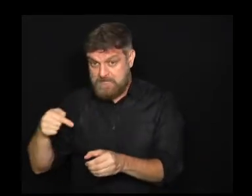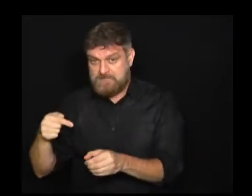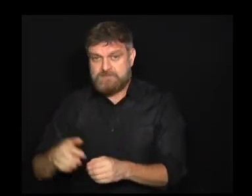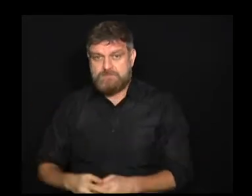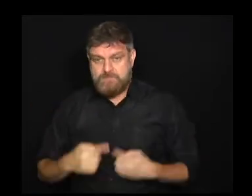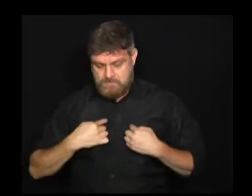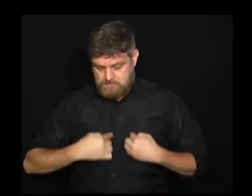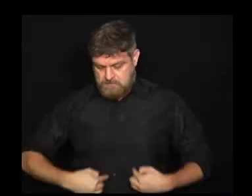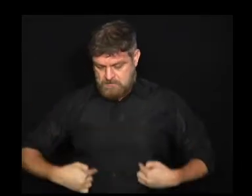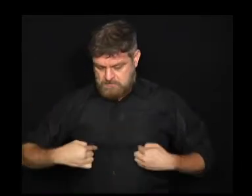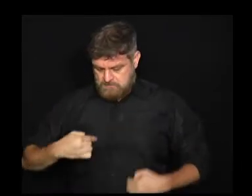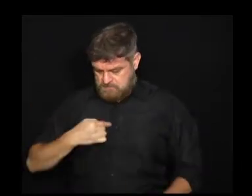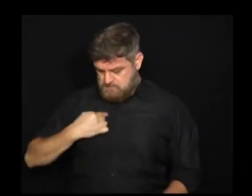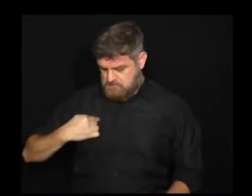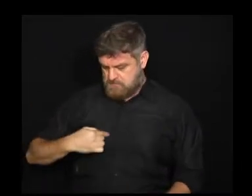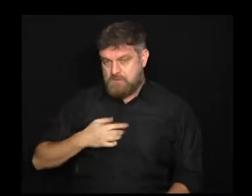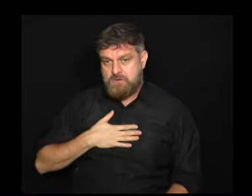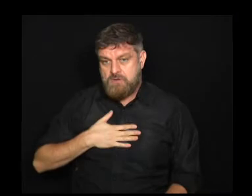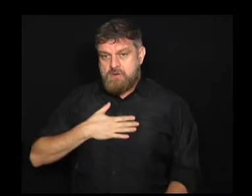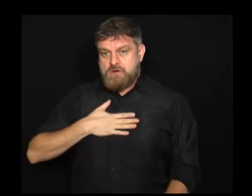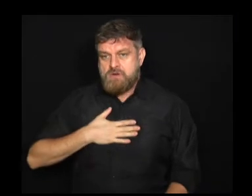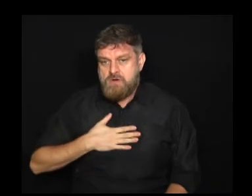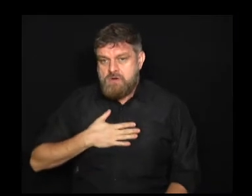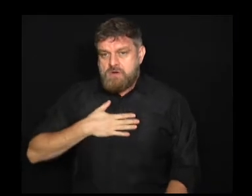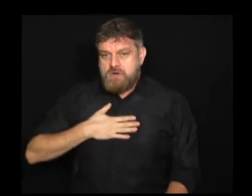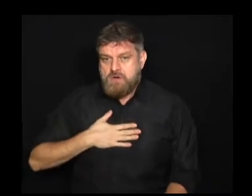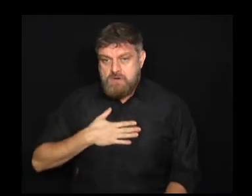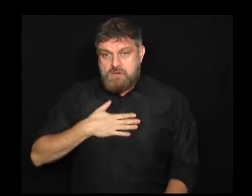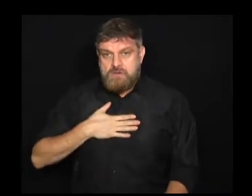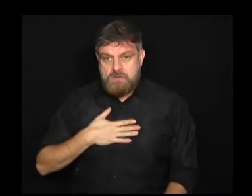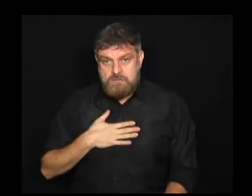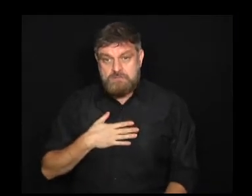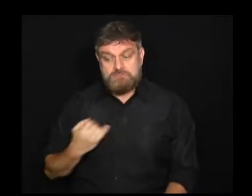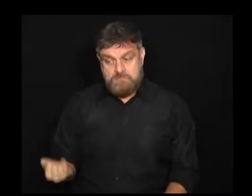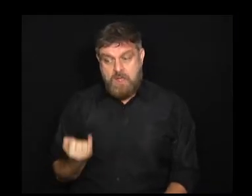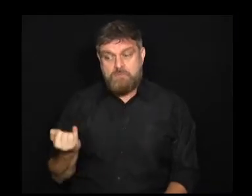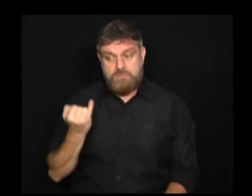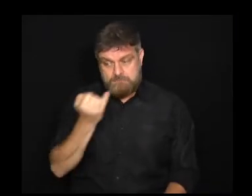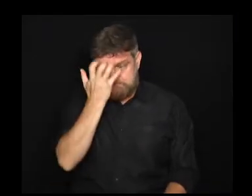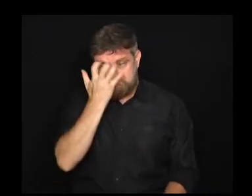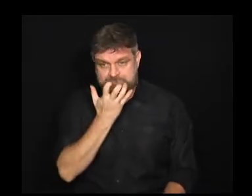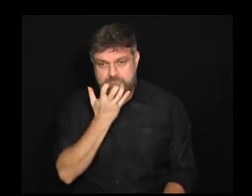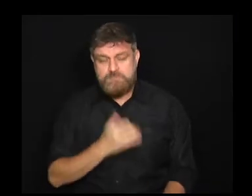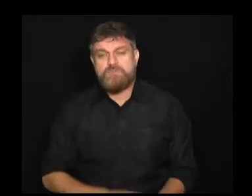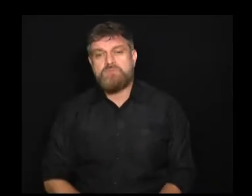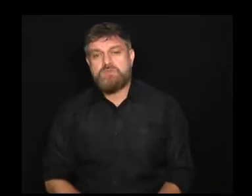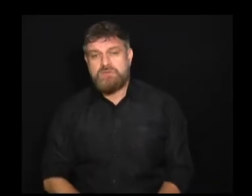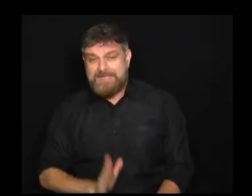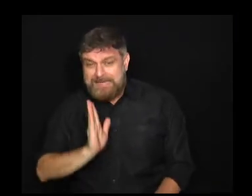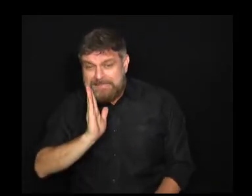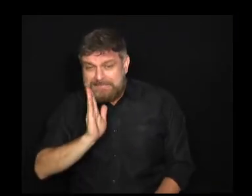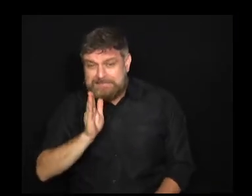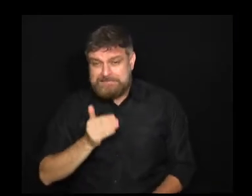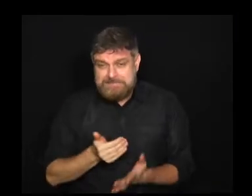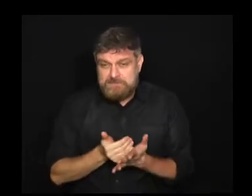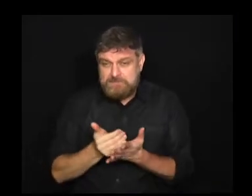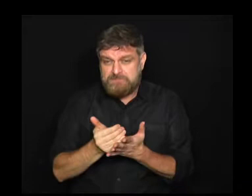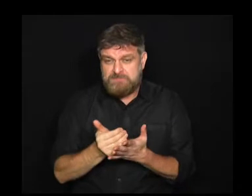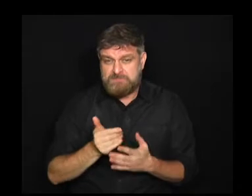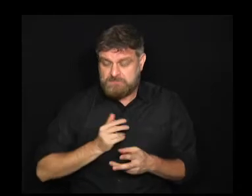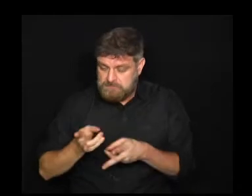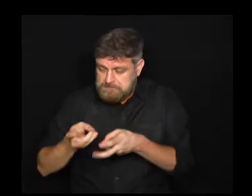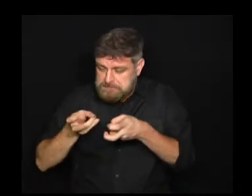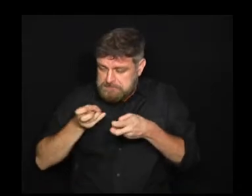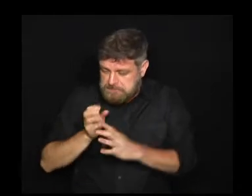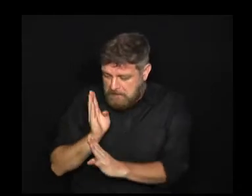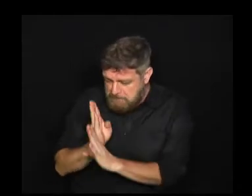que eles causam é uma pneumonia bastante importante. A grande questão é que, já no começo, quando começou a